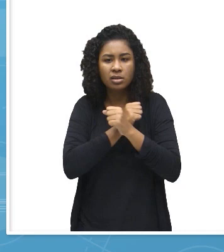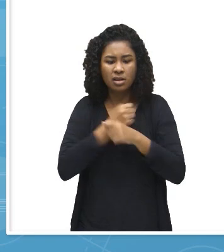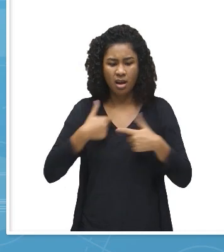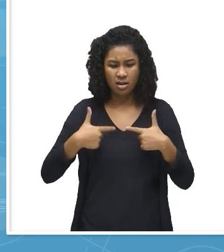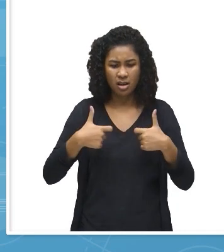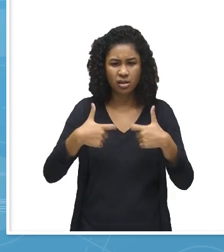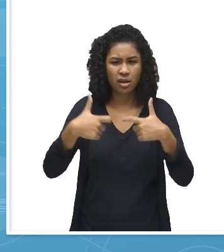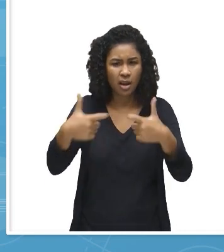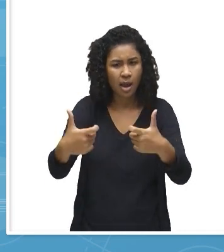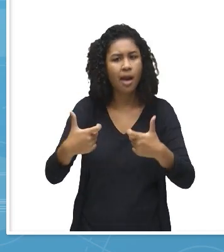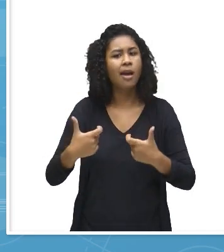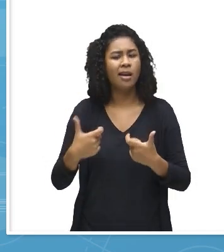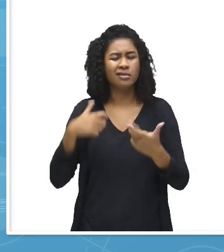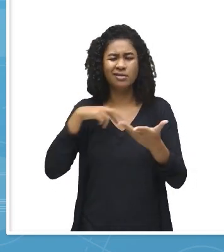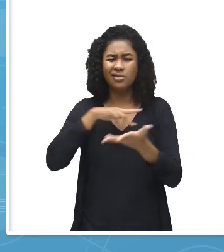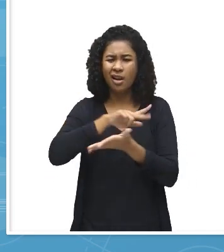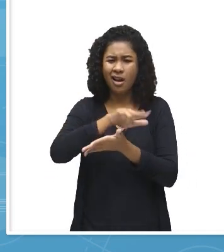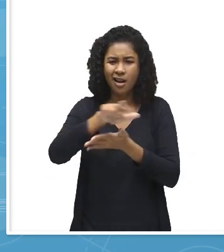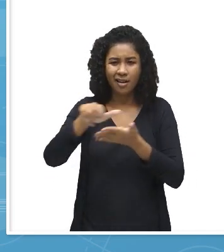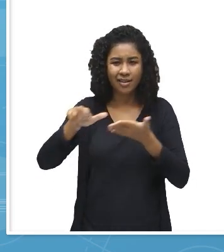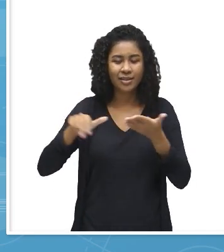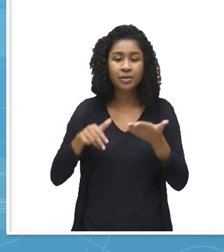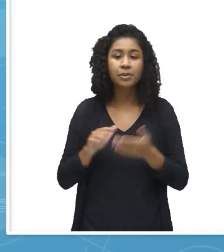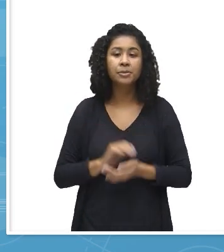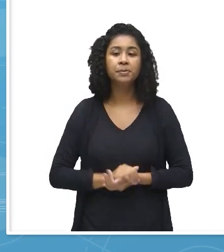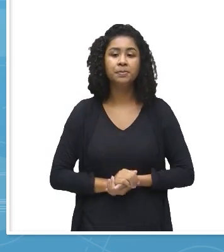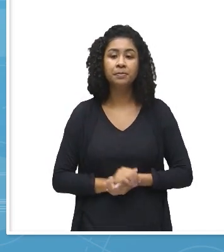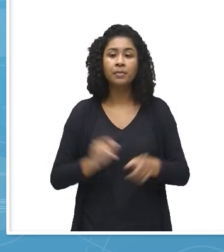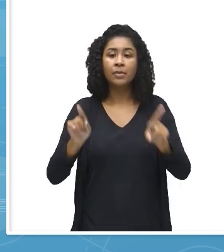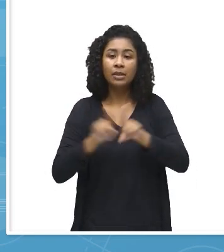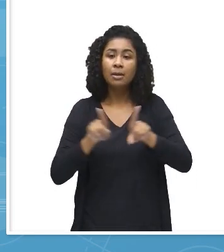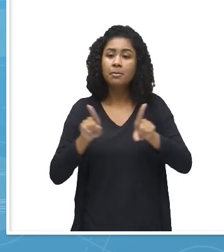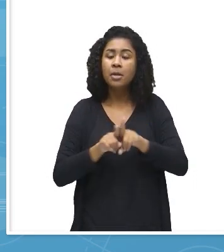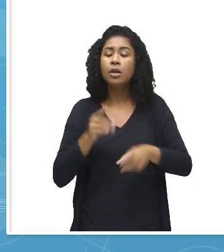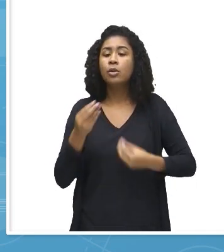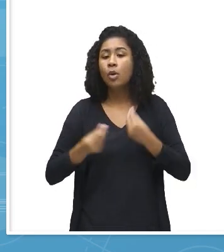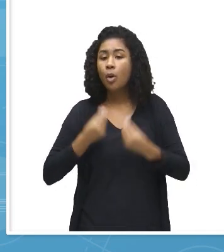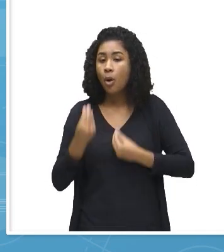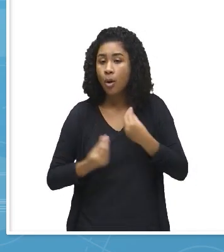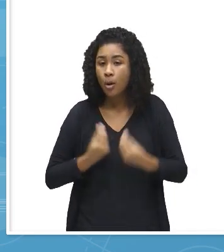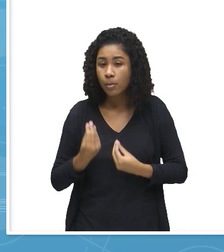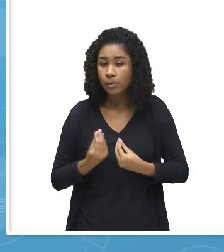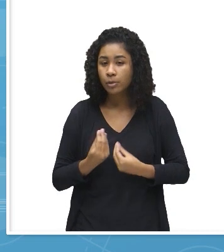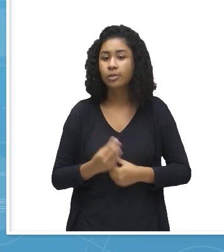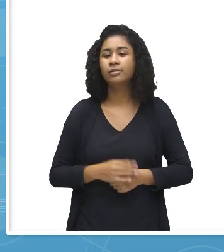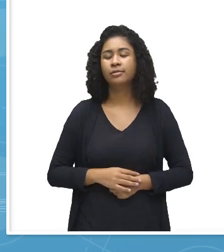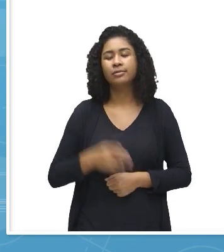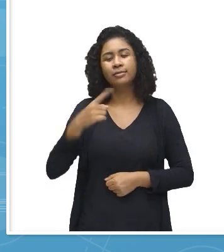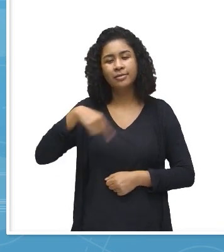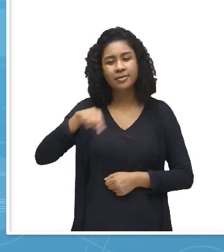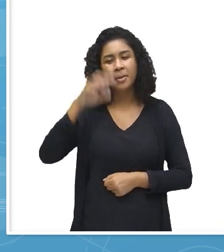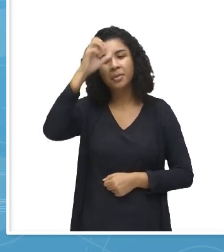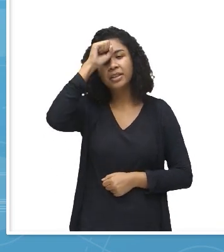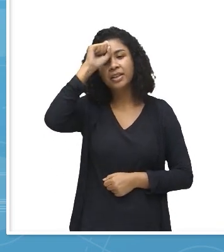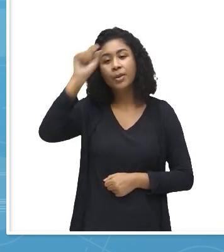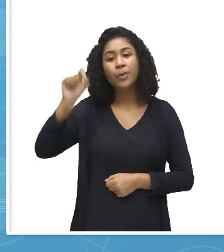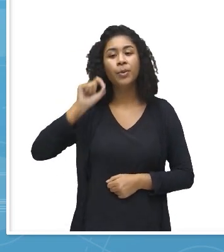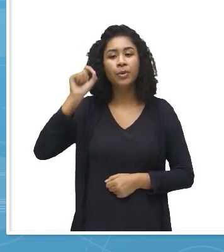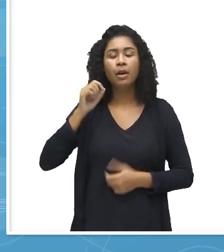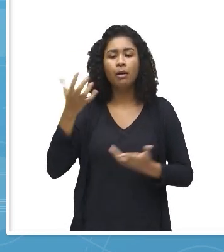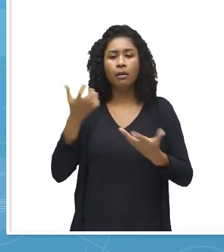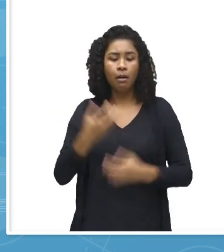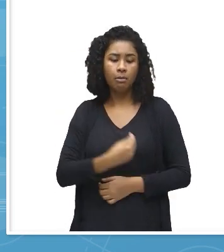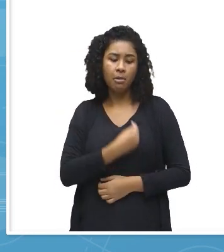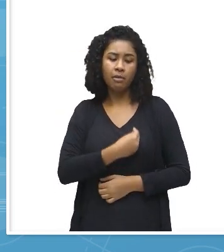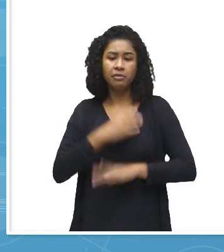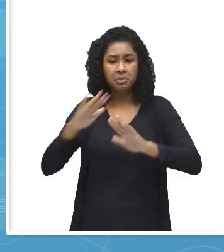bárbaras e também como uma forma, aí a gente vai ver também, né, de em busca de melhores